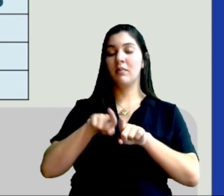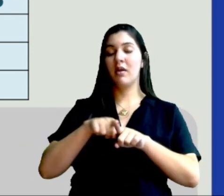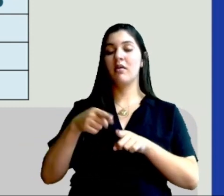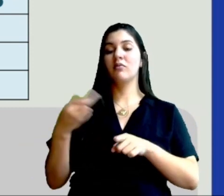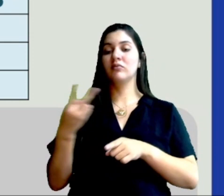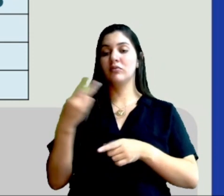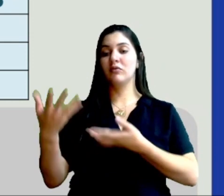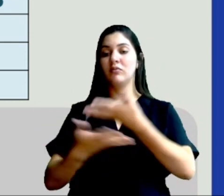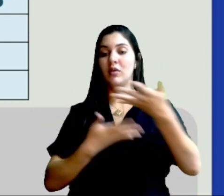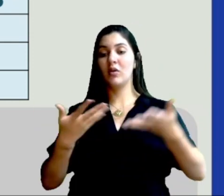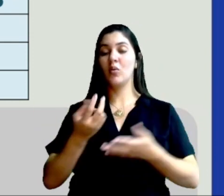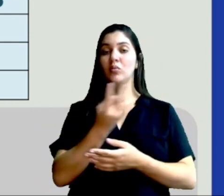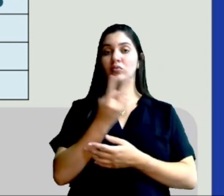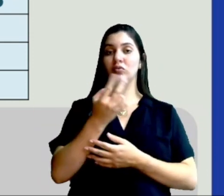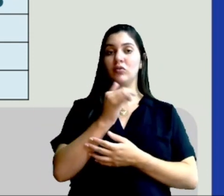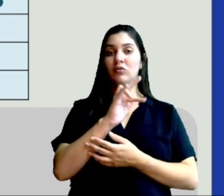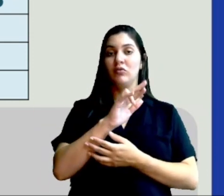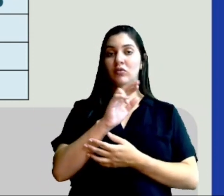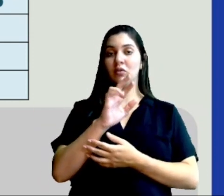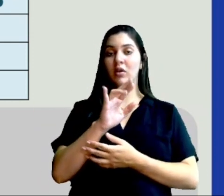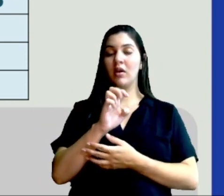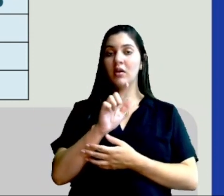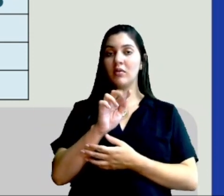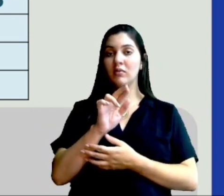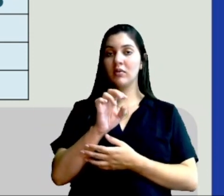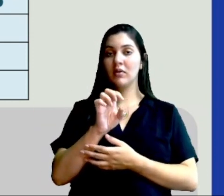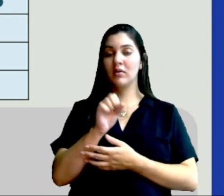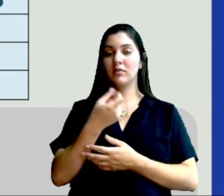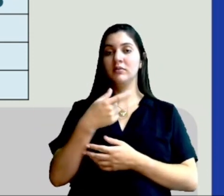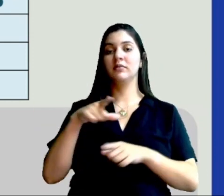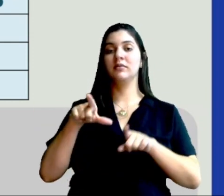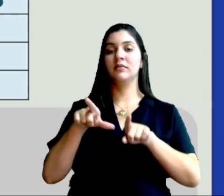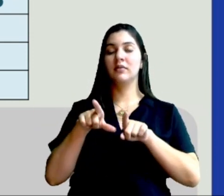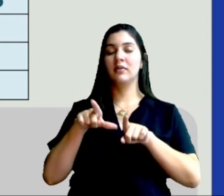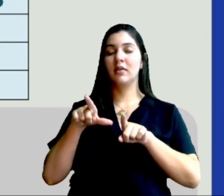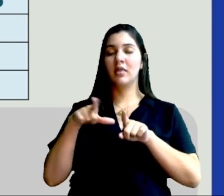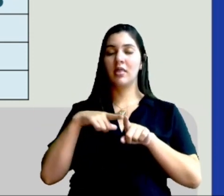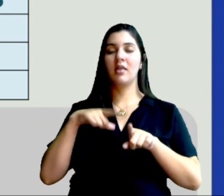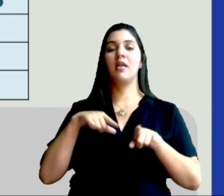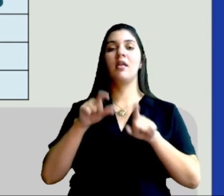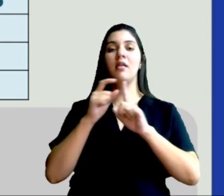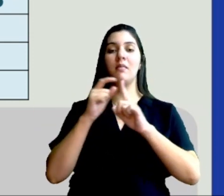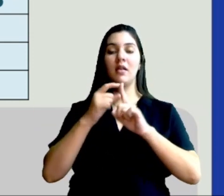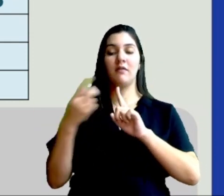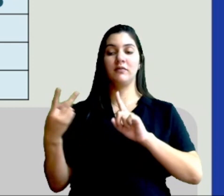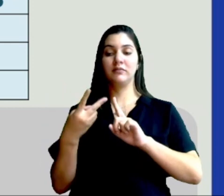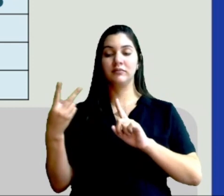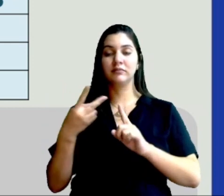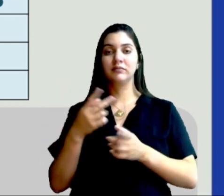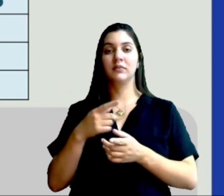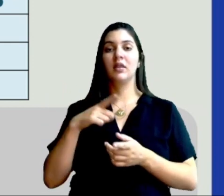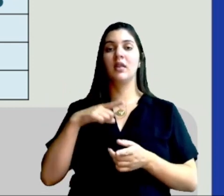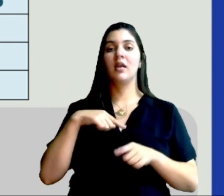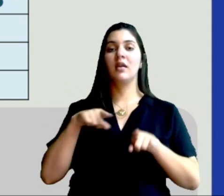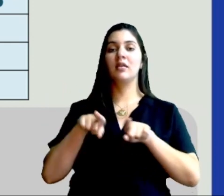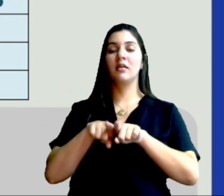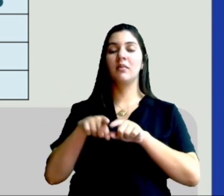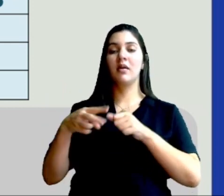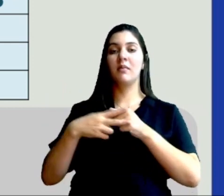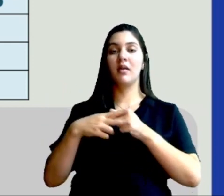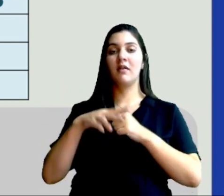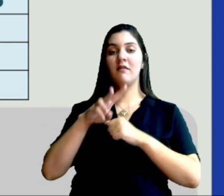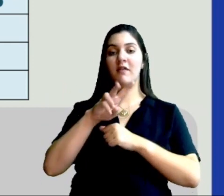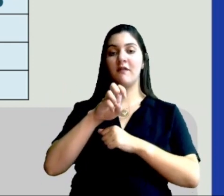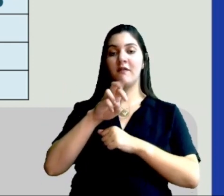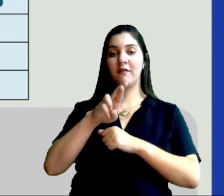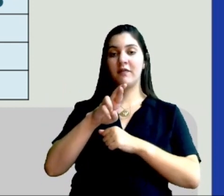dois são irregulares, ó, suscrito e suscripto, tá certo? A gente tem o verbo